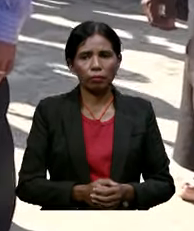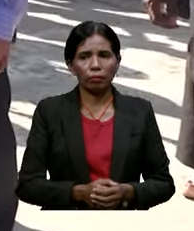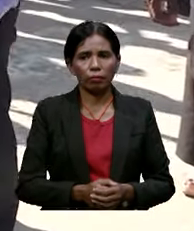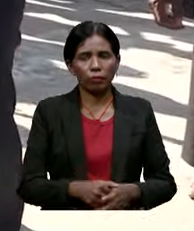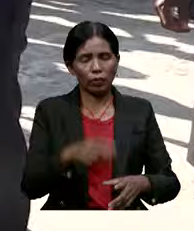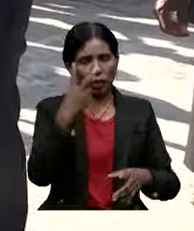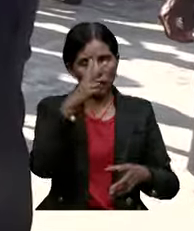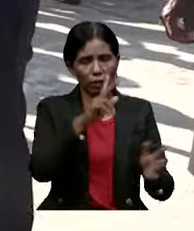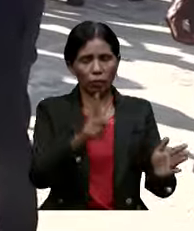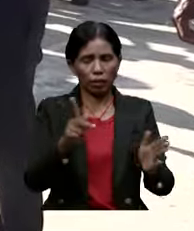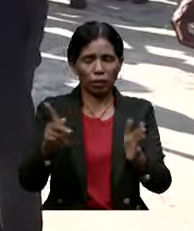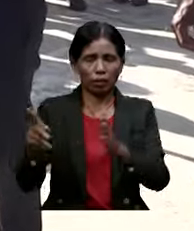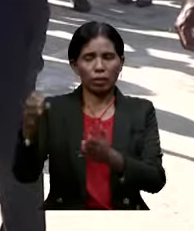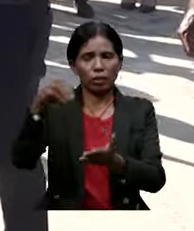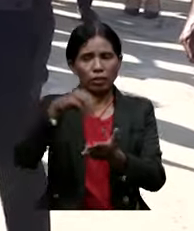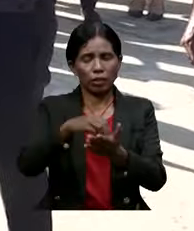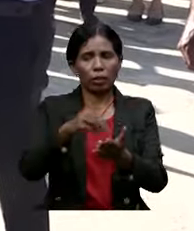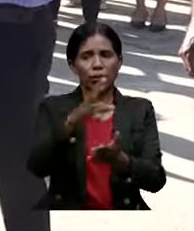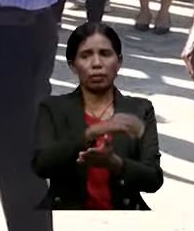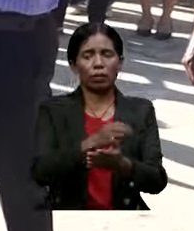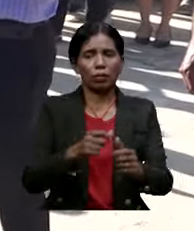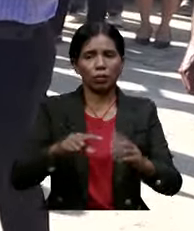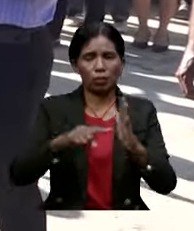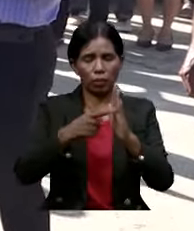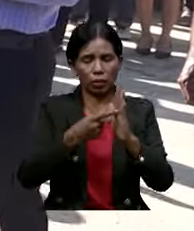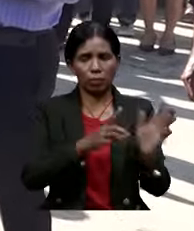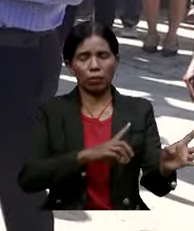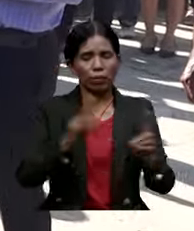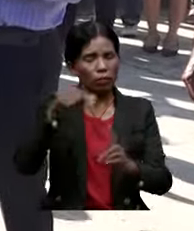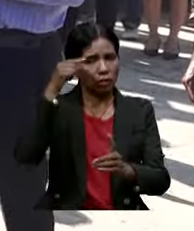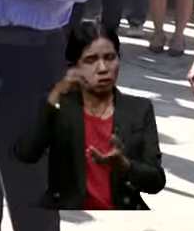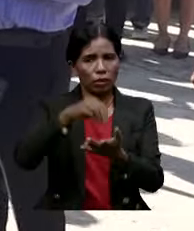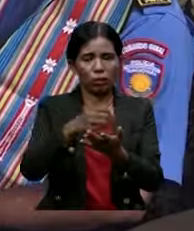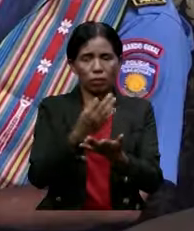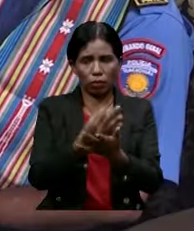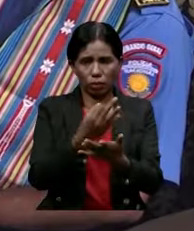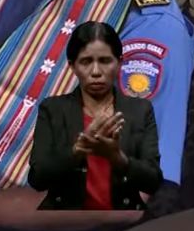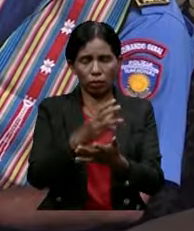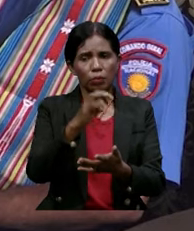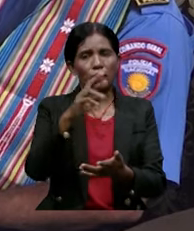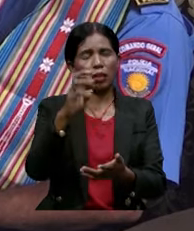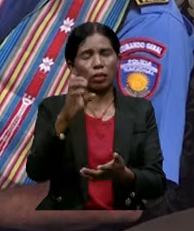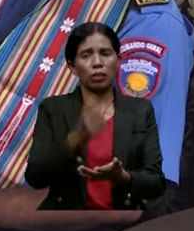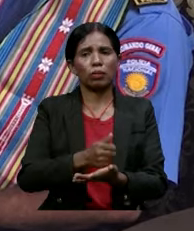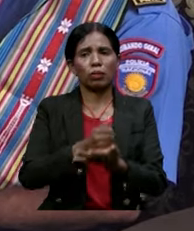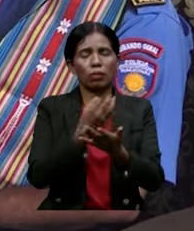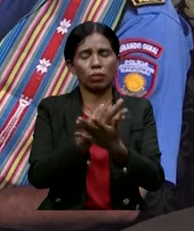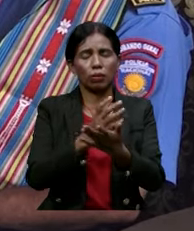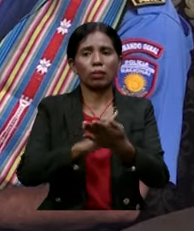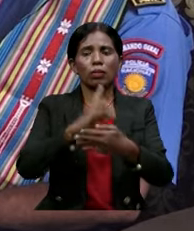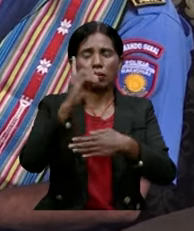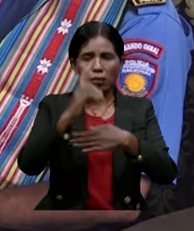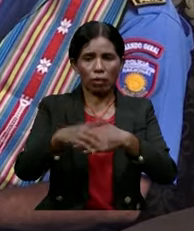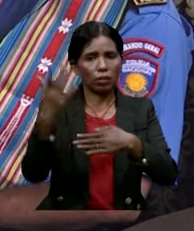Hareba plan descentralização nebe oras ne hahu implementaona governo se haritan fundo mineiro onde ajuda orçamento para desenvolvimento